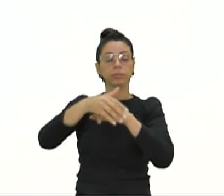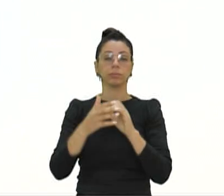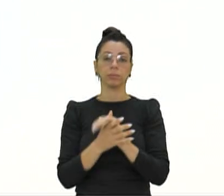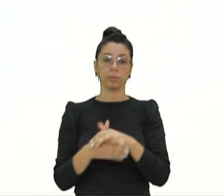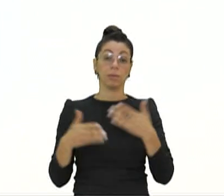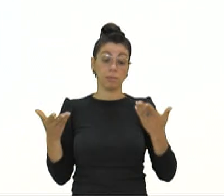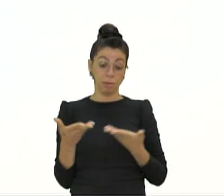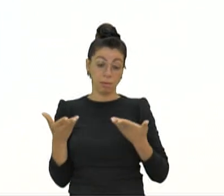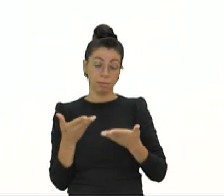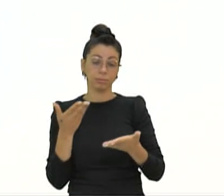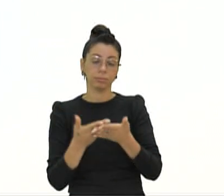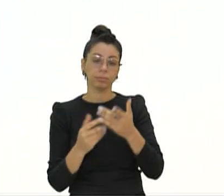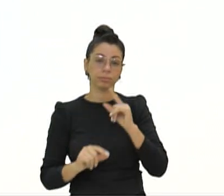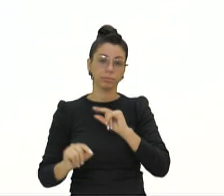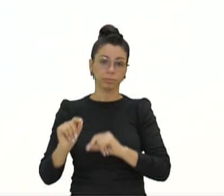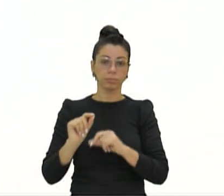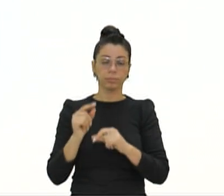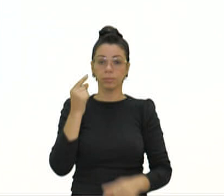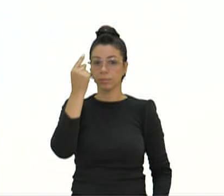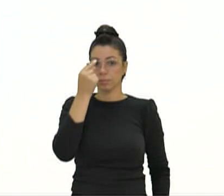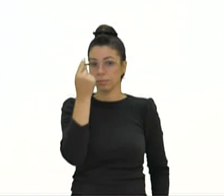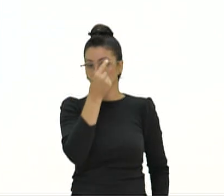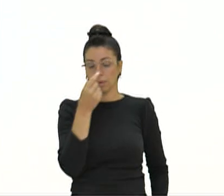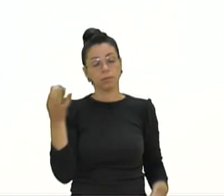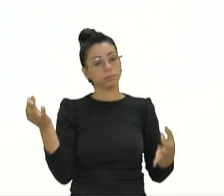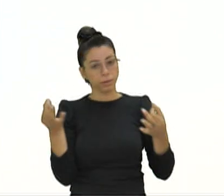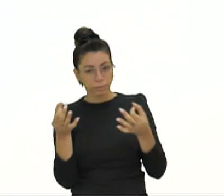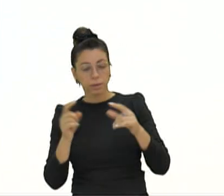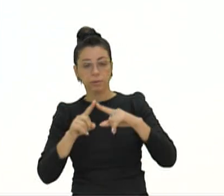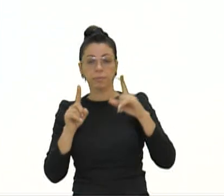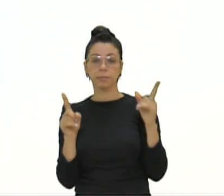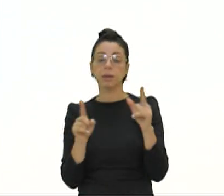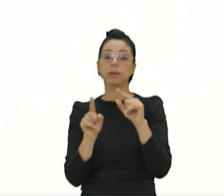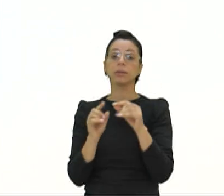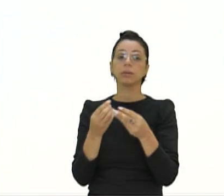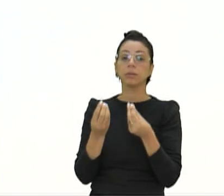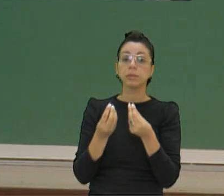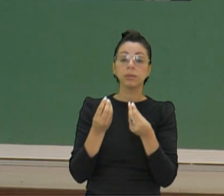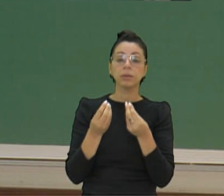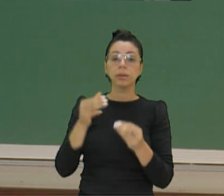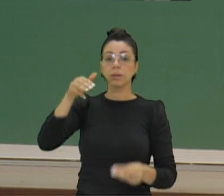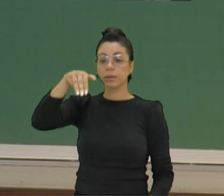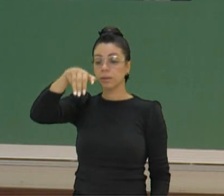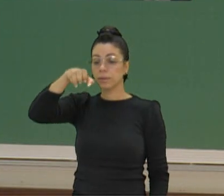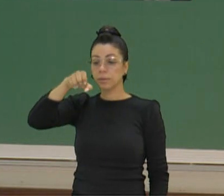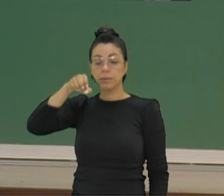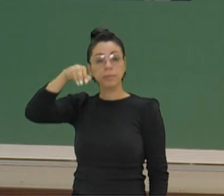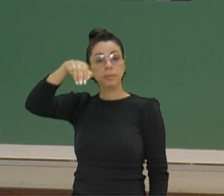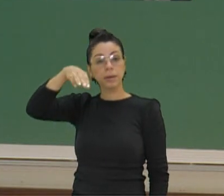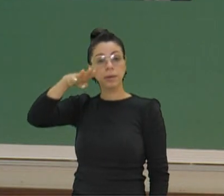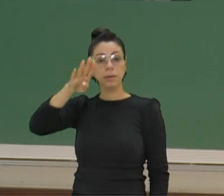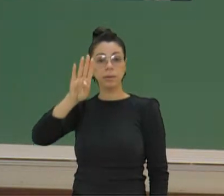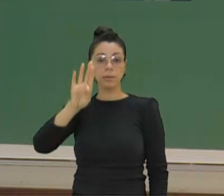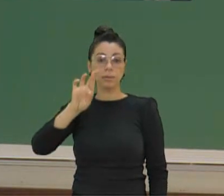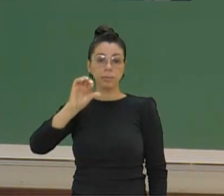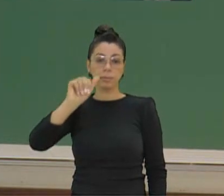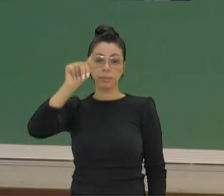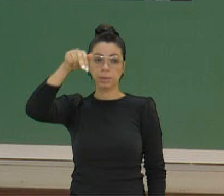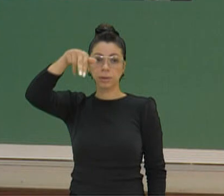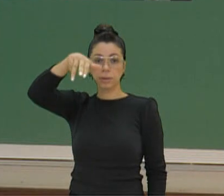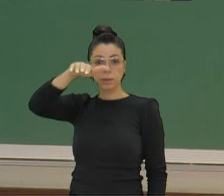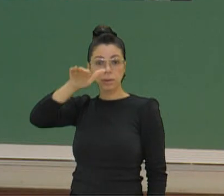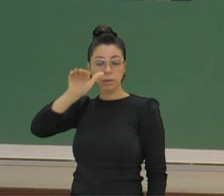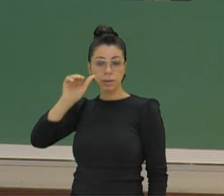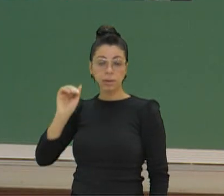na aula de hoje a gente vai falar do olho, ótimo. Só que nós vamos falar das membranas que envolvem ou que fazem